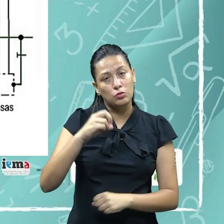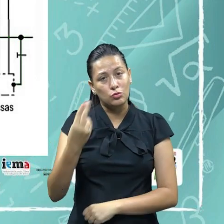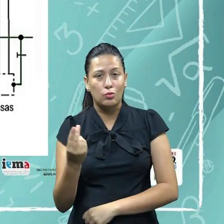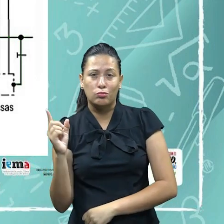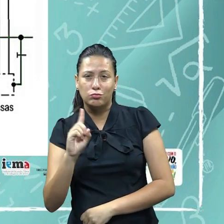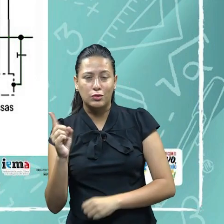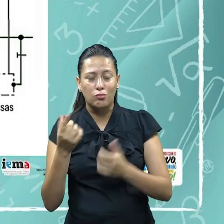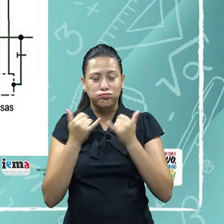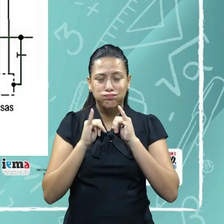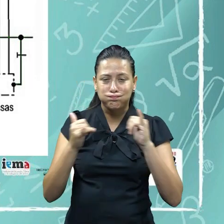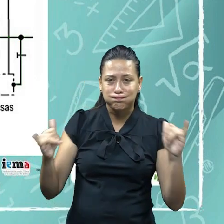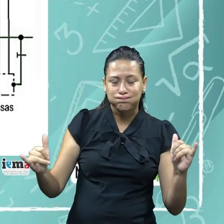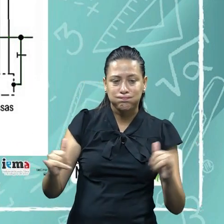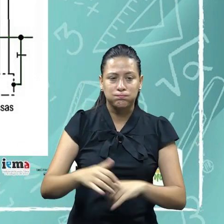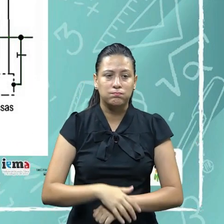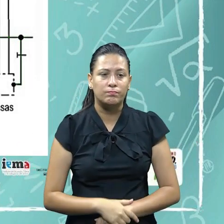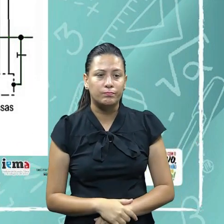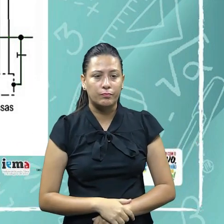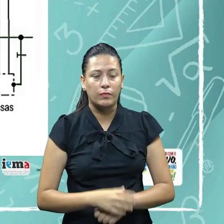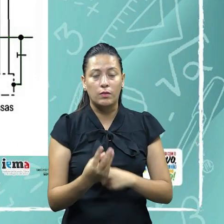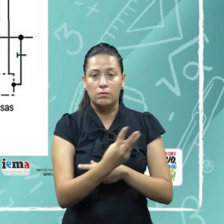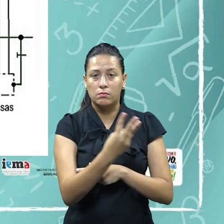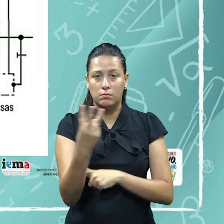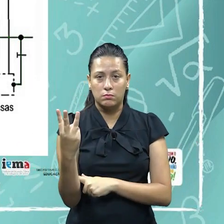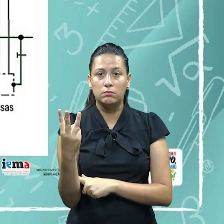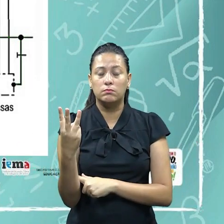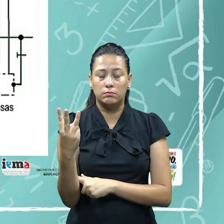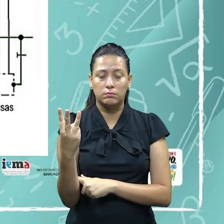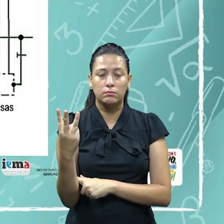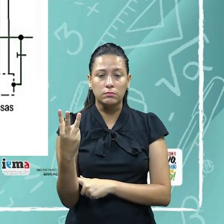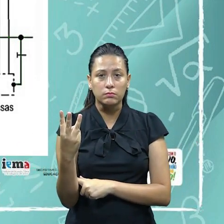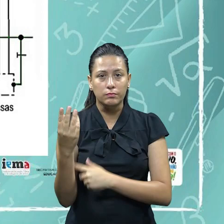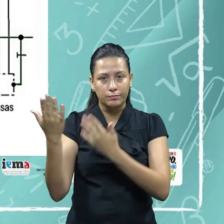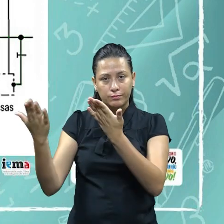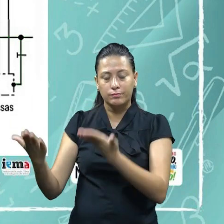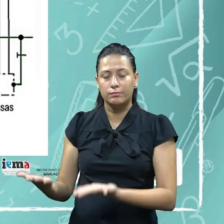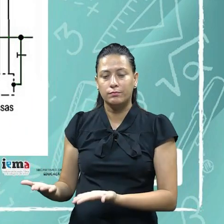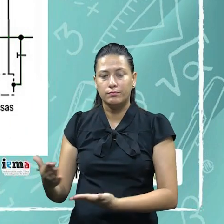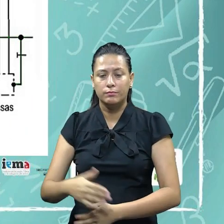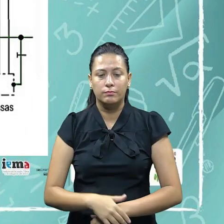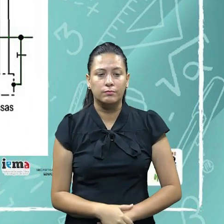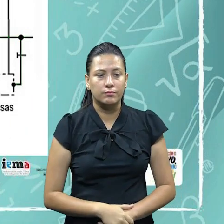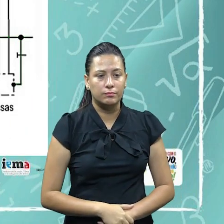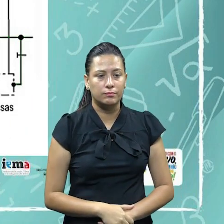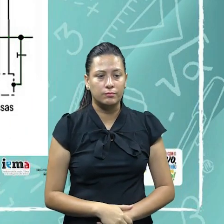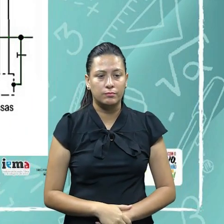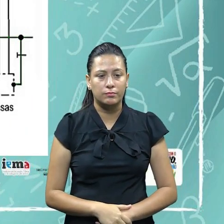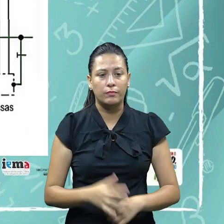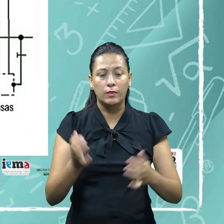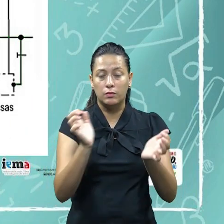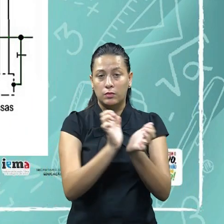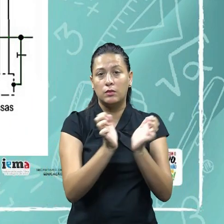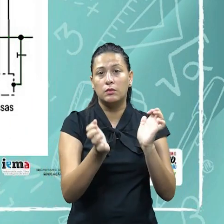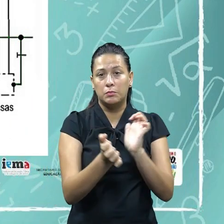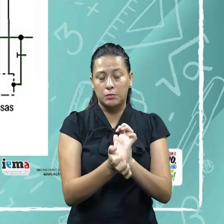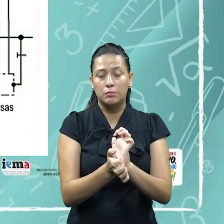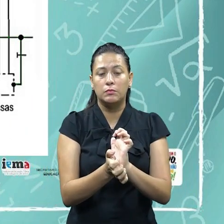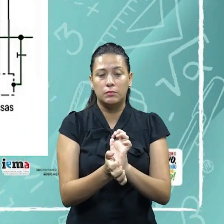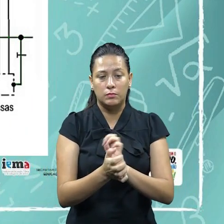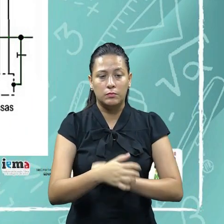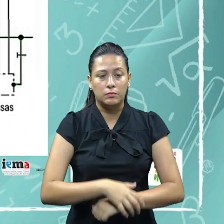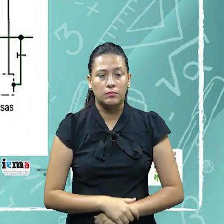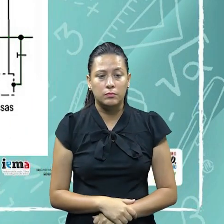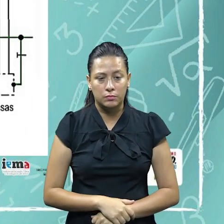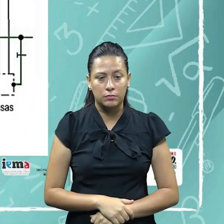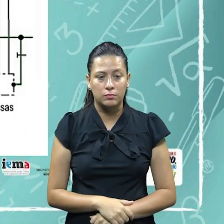distribuído. E aí nós temos essas três formas, como vocês podem acompanhar aí. As massas